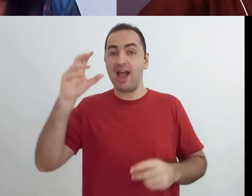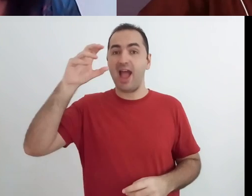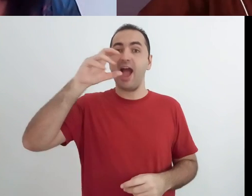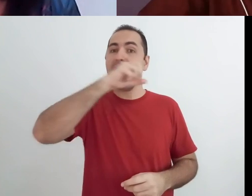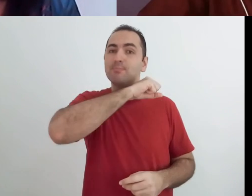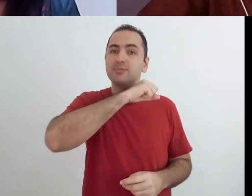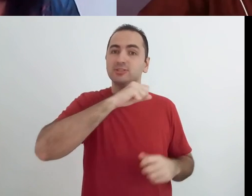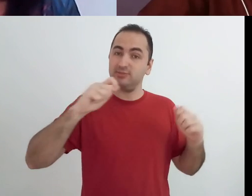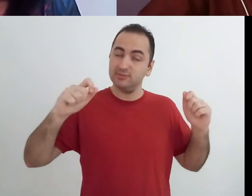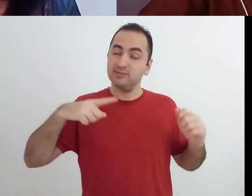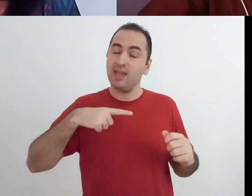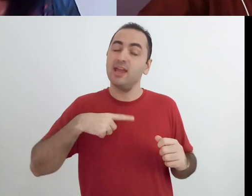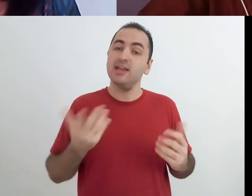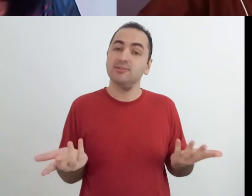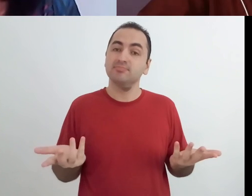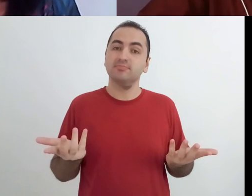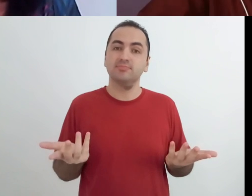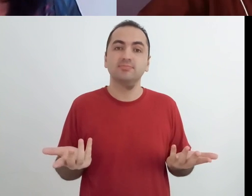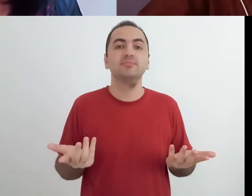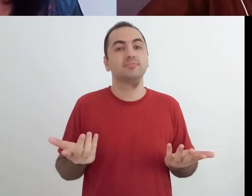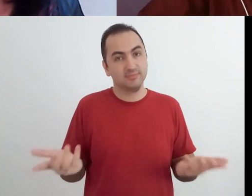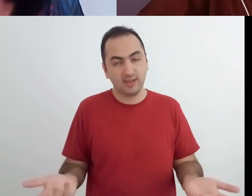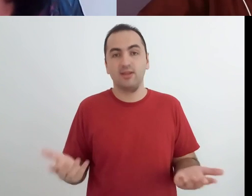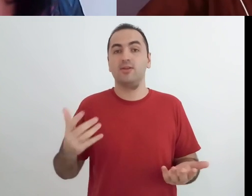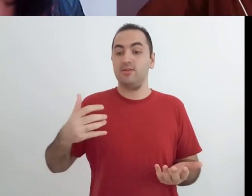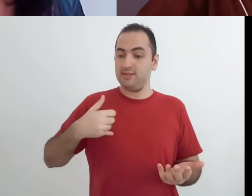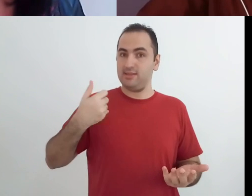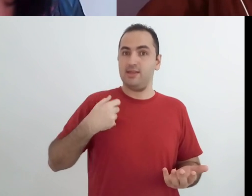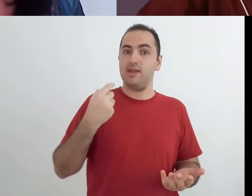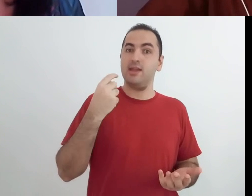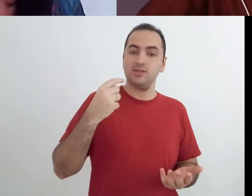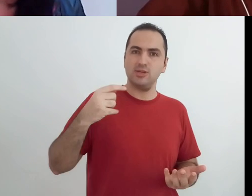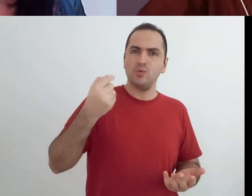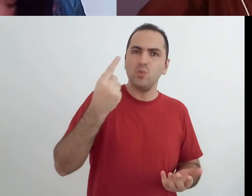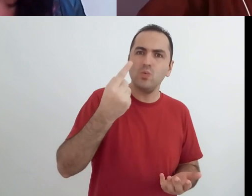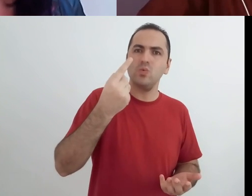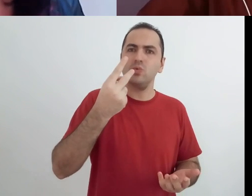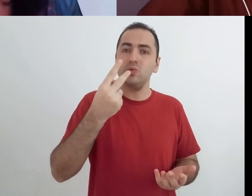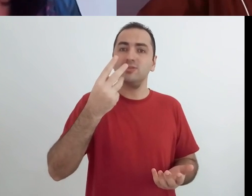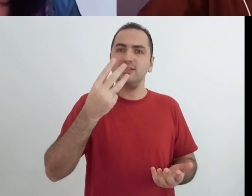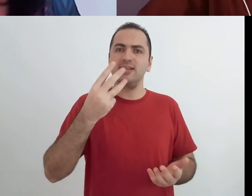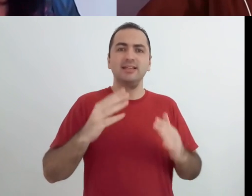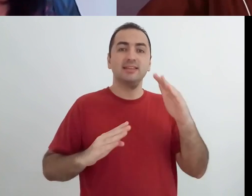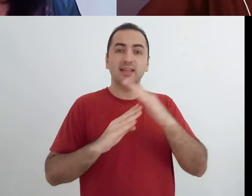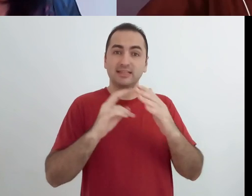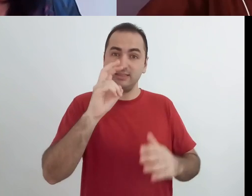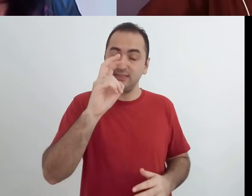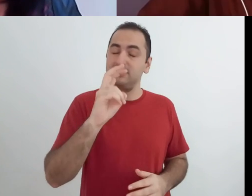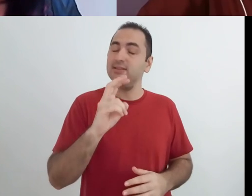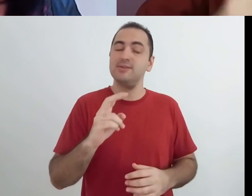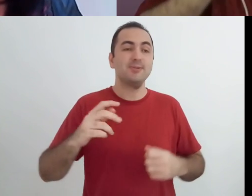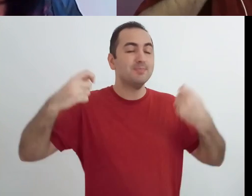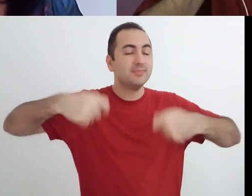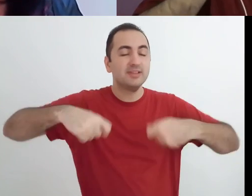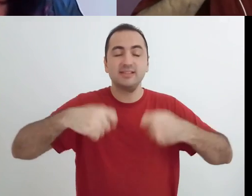aprendizado da criança. Então, a gente fala que é um momento crucial? Mas muitas pessoas que talvez assistam